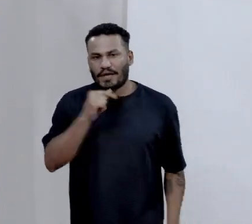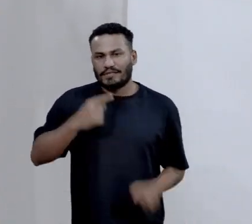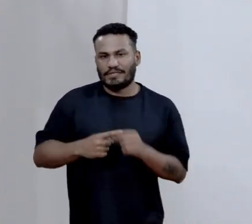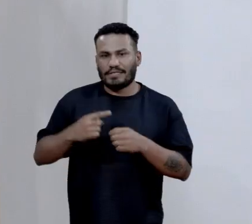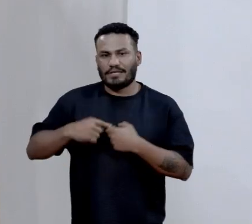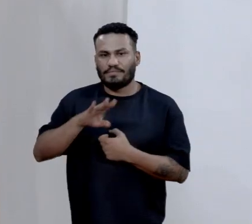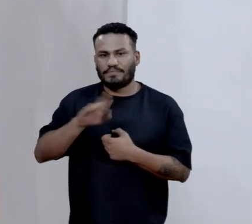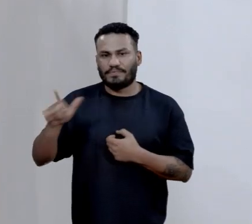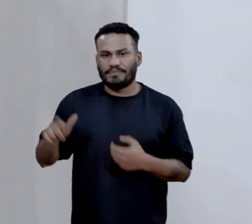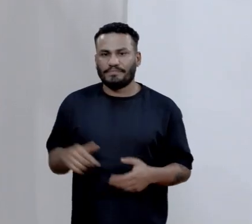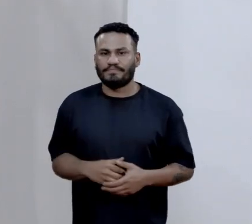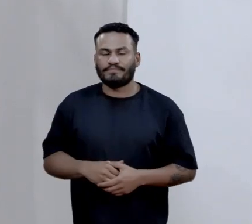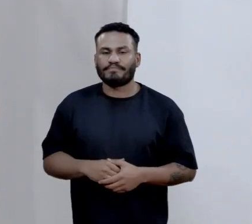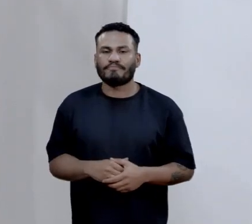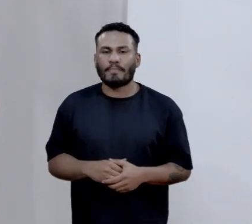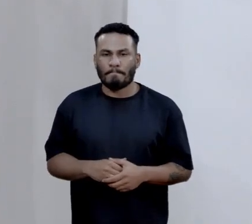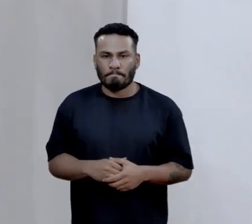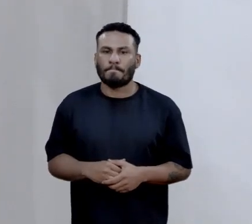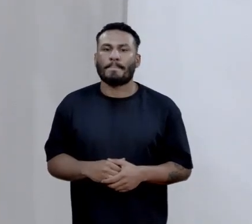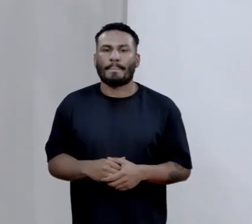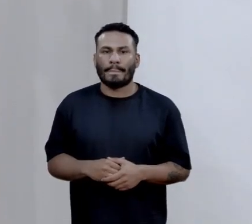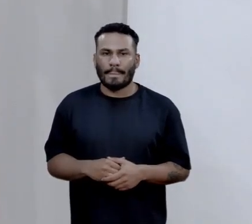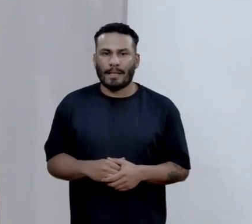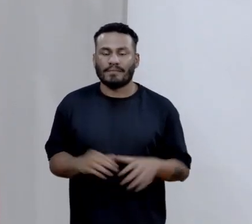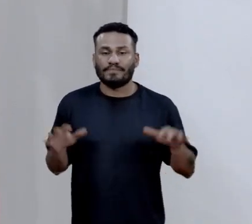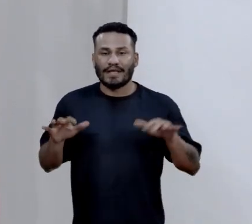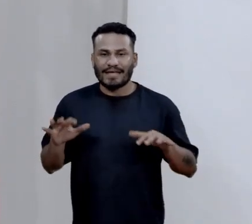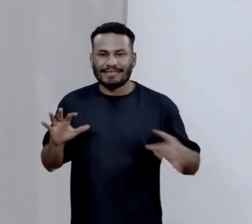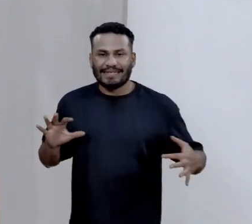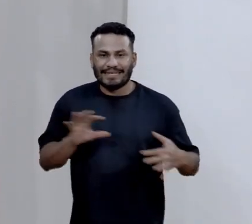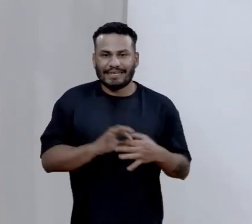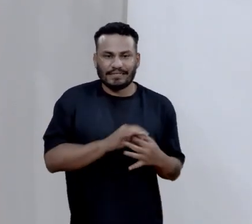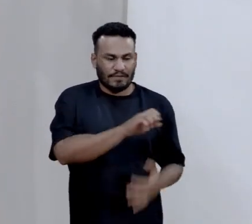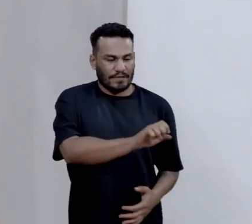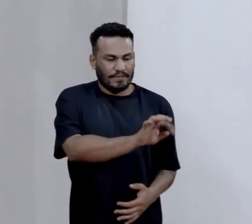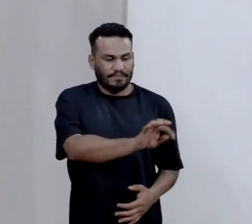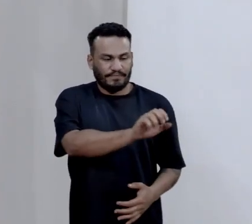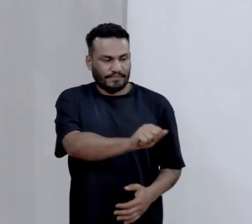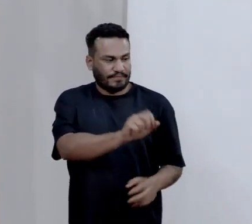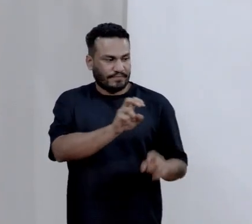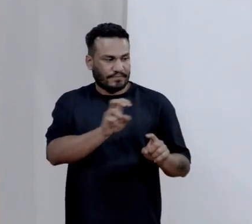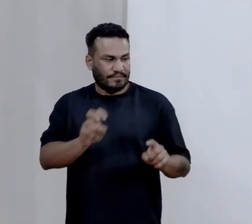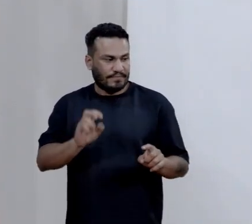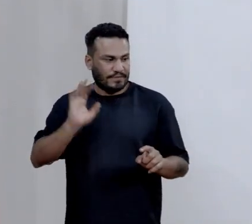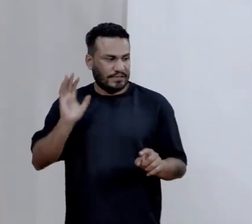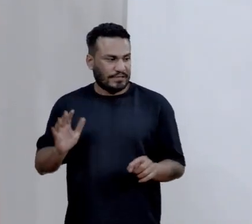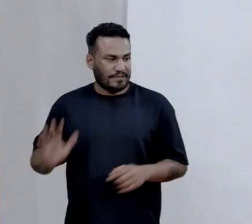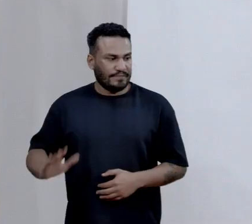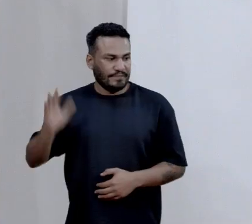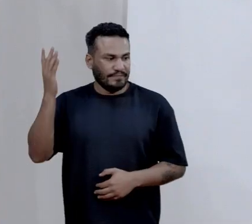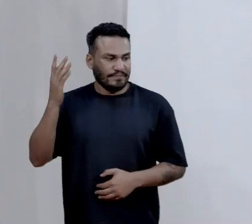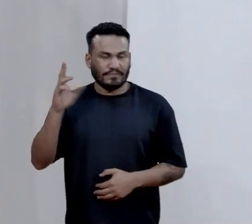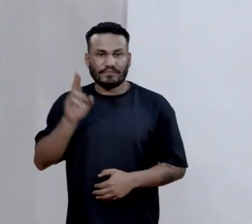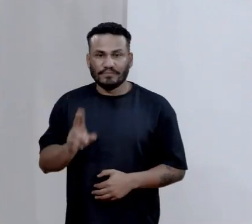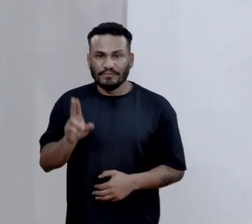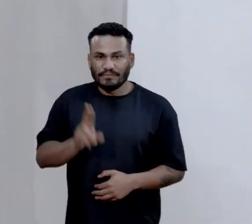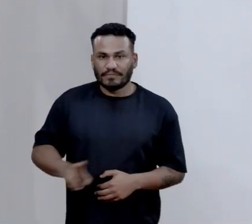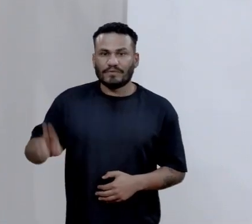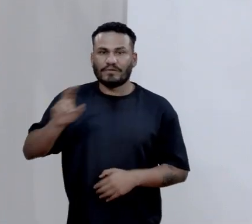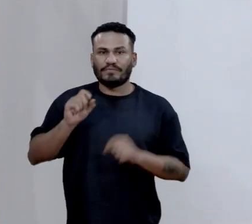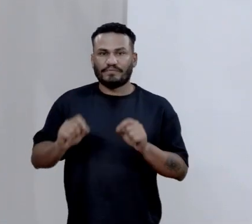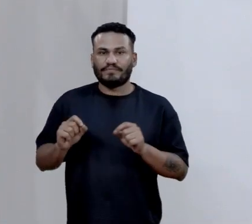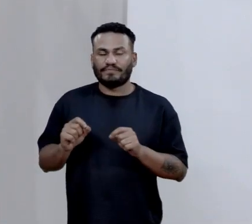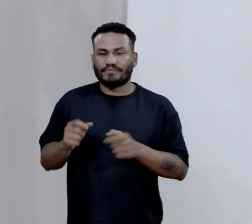no nosso município. E essa ligação da ETA 5 já está acontecendo, né, através